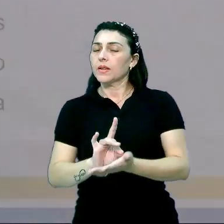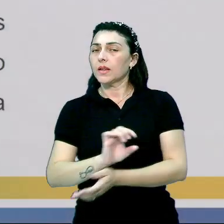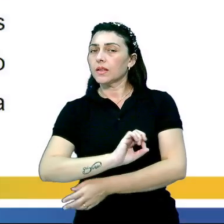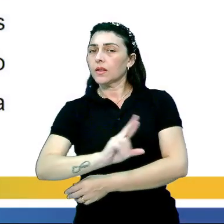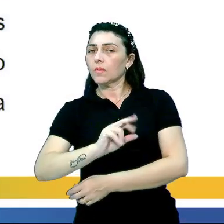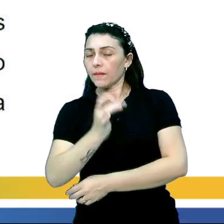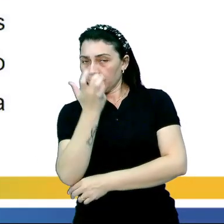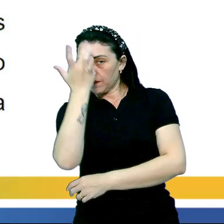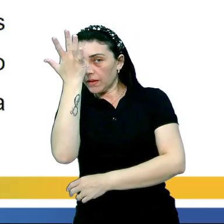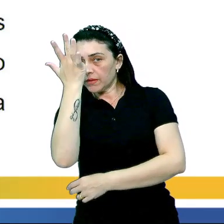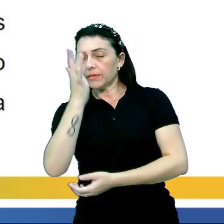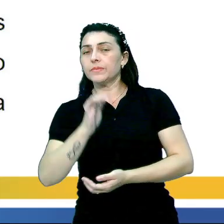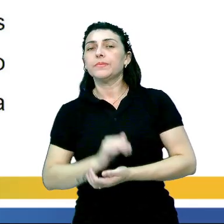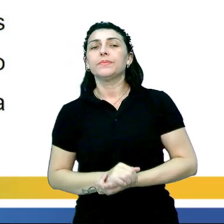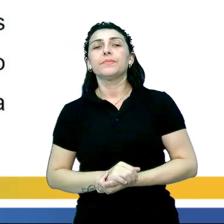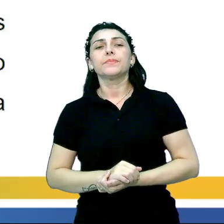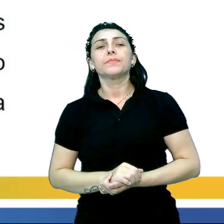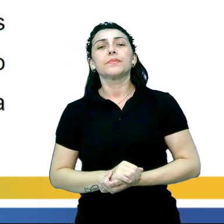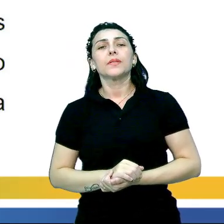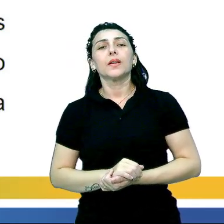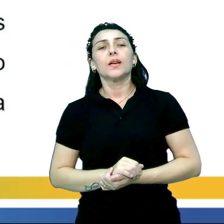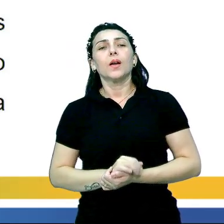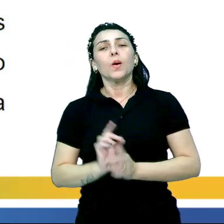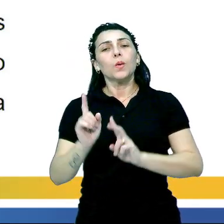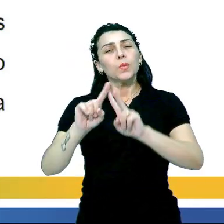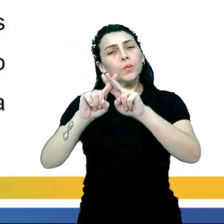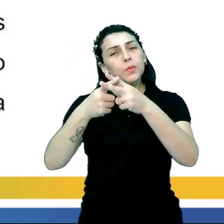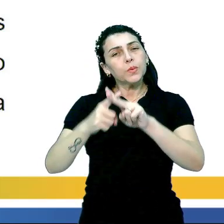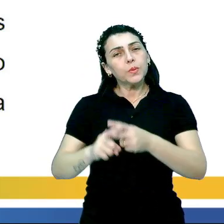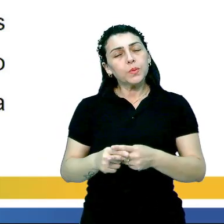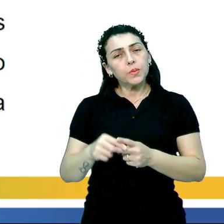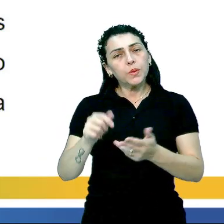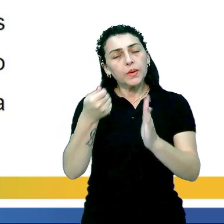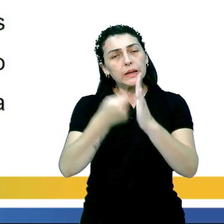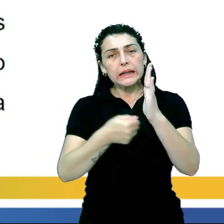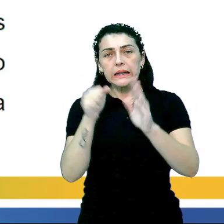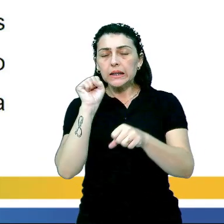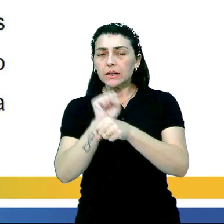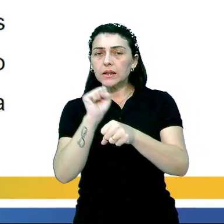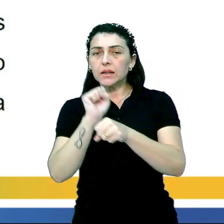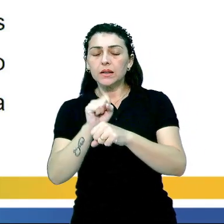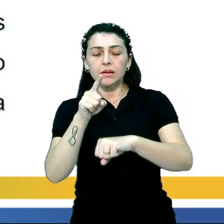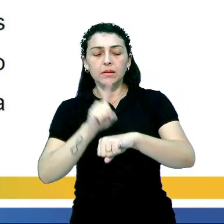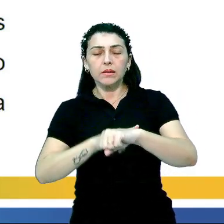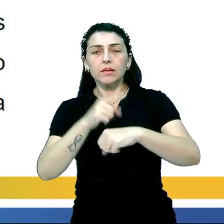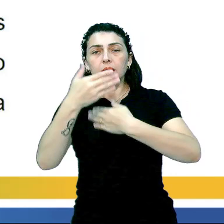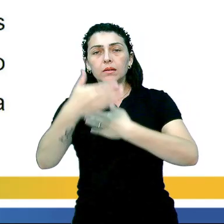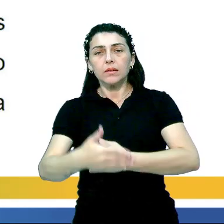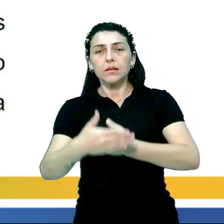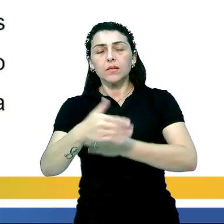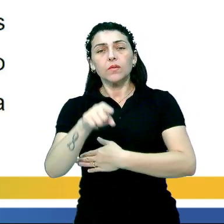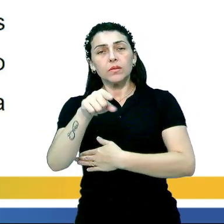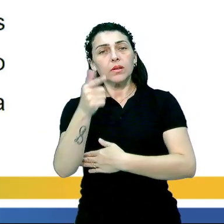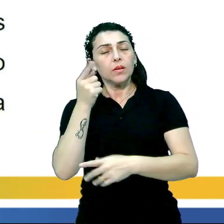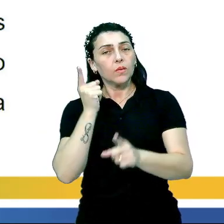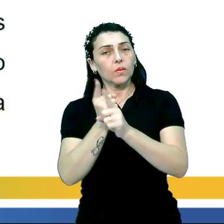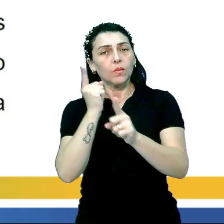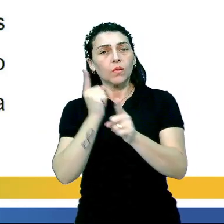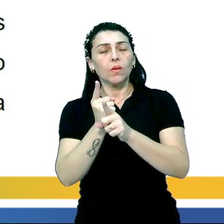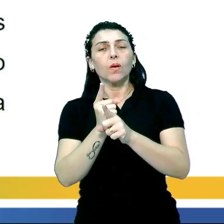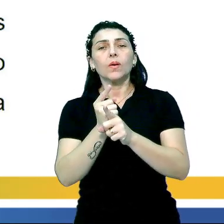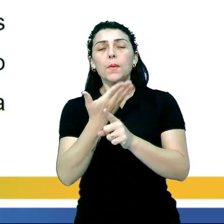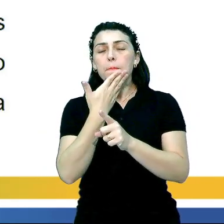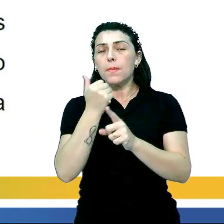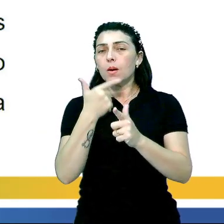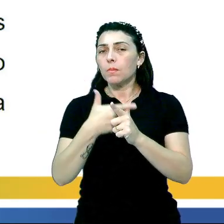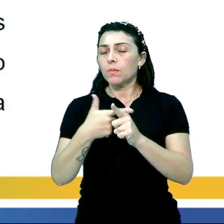não é. Então, ele diz assim, os corretores da redação não esperam que durante o tempo de prova você encontre uma